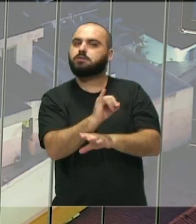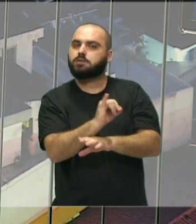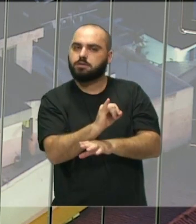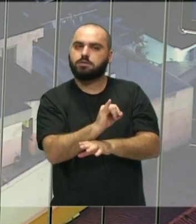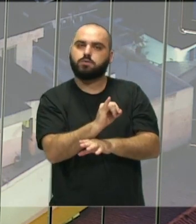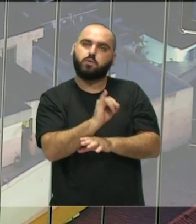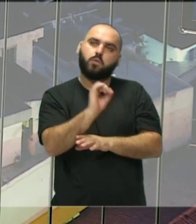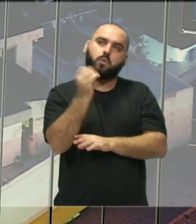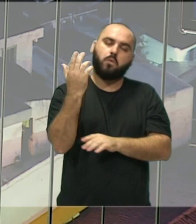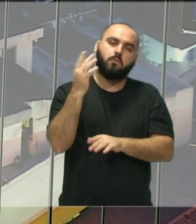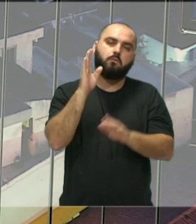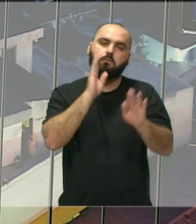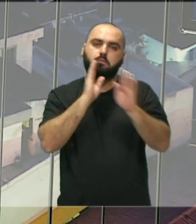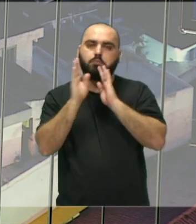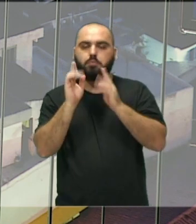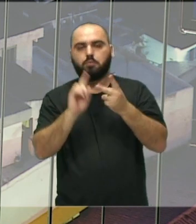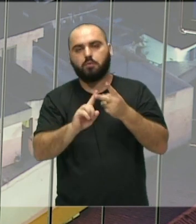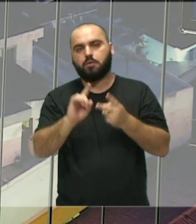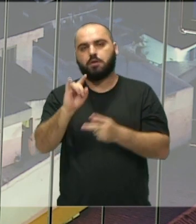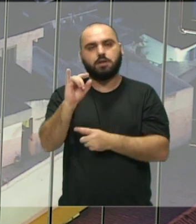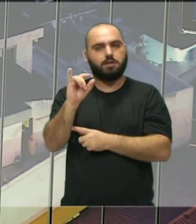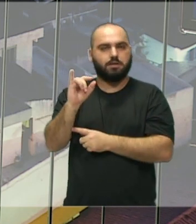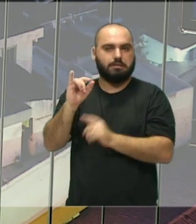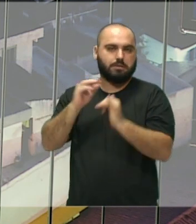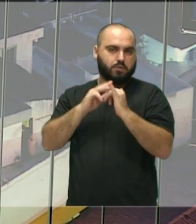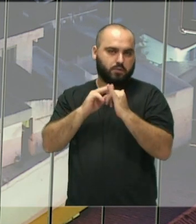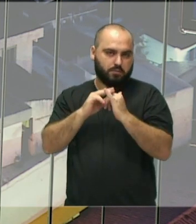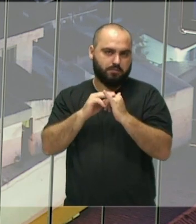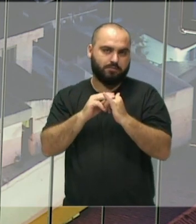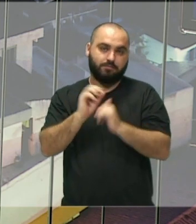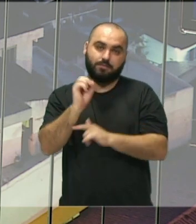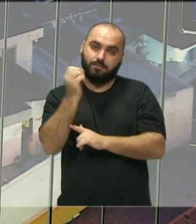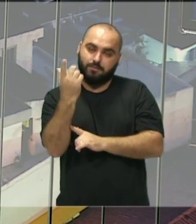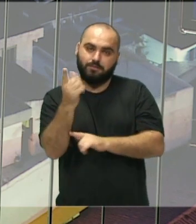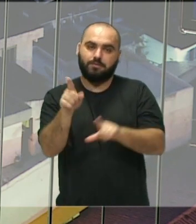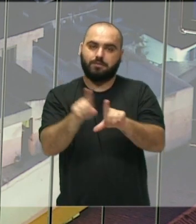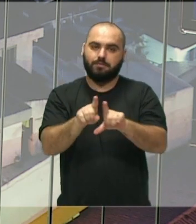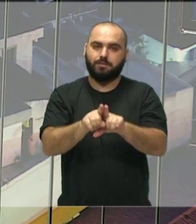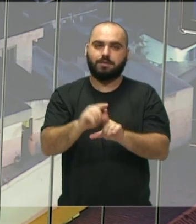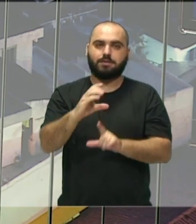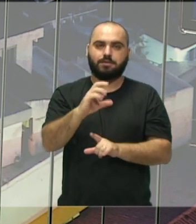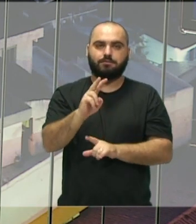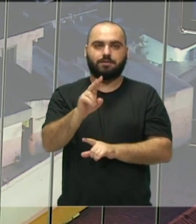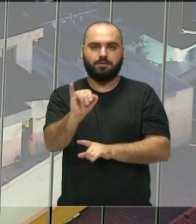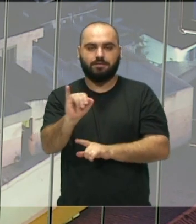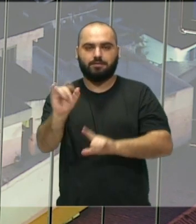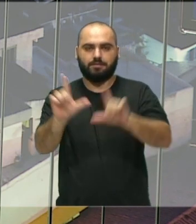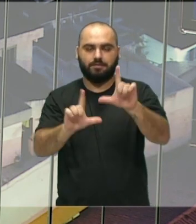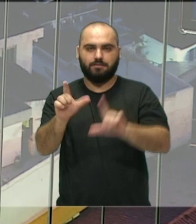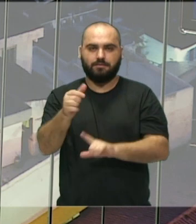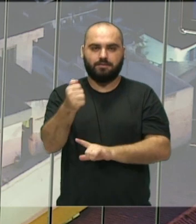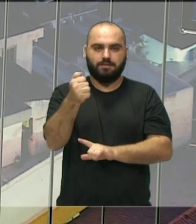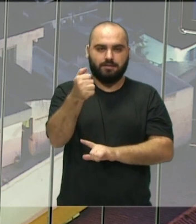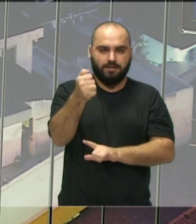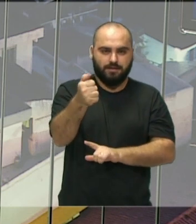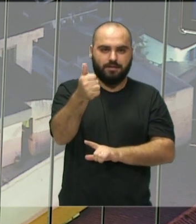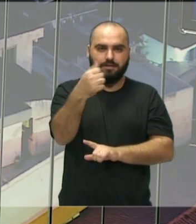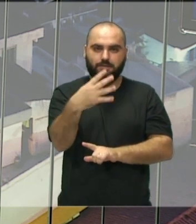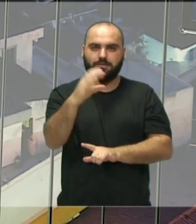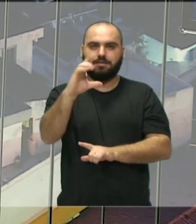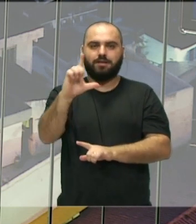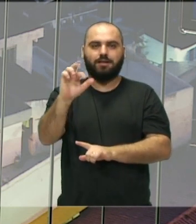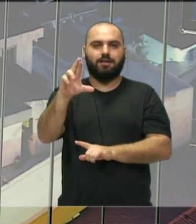no Facebook ou no YouTube da Câmara de Vereadores, ou ainda pela CVI TV, no canal 14 da